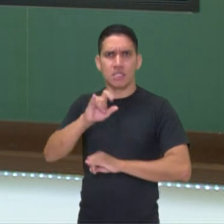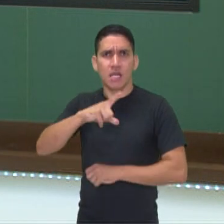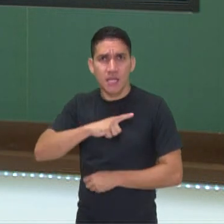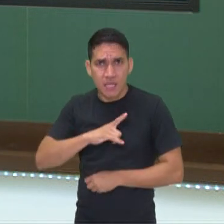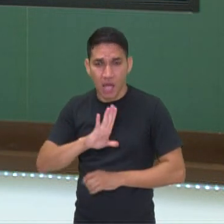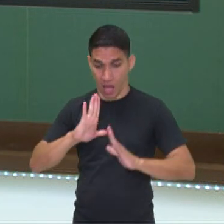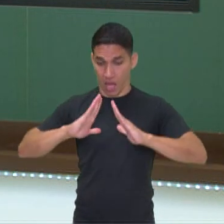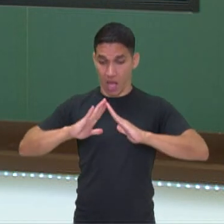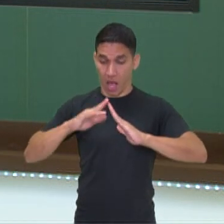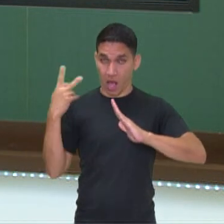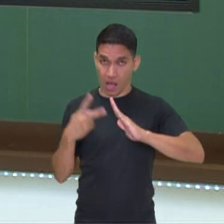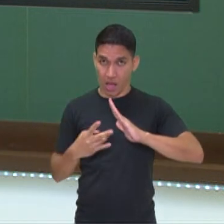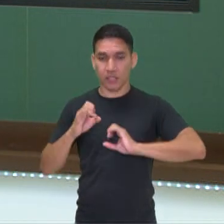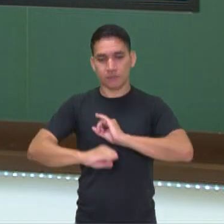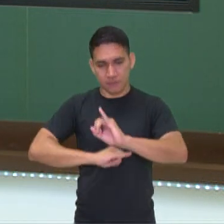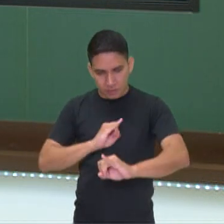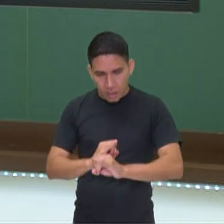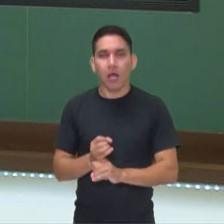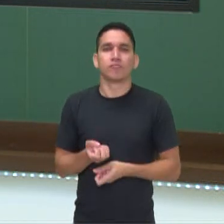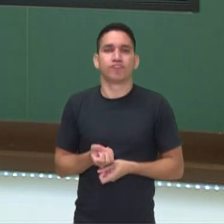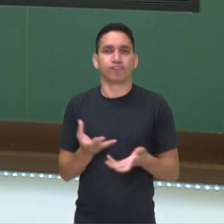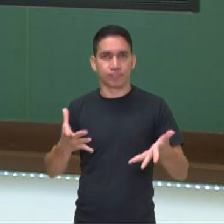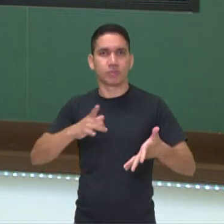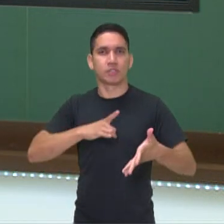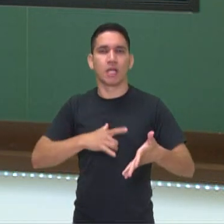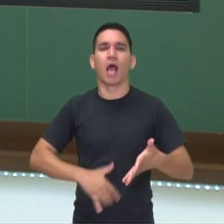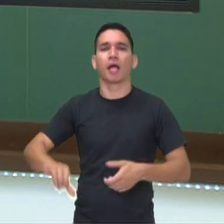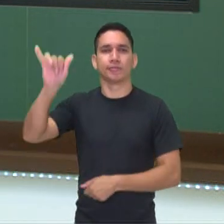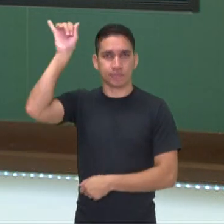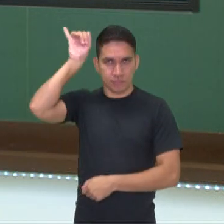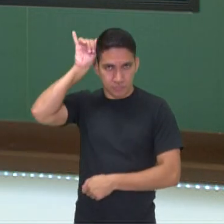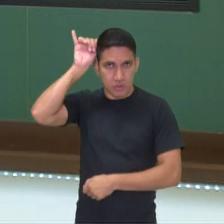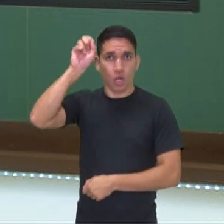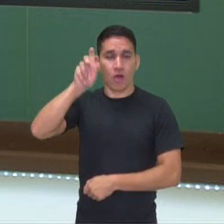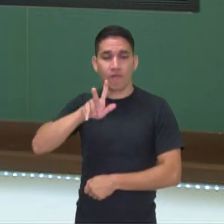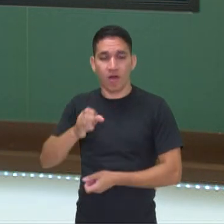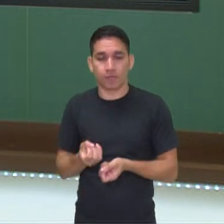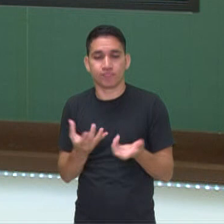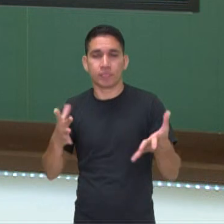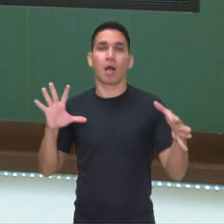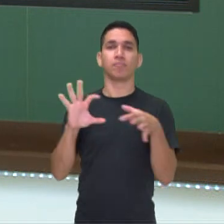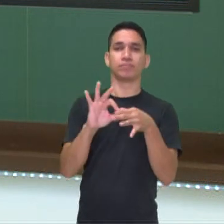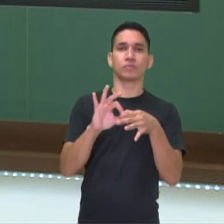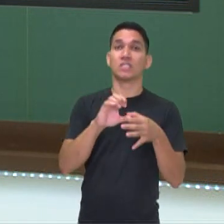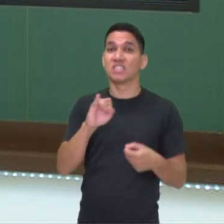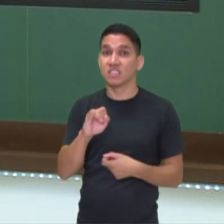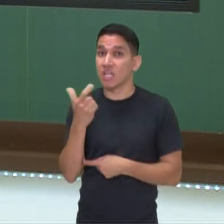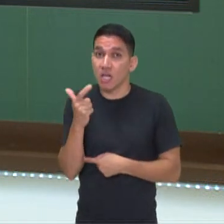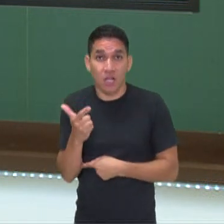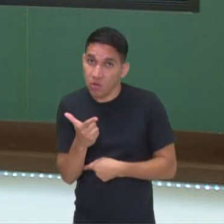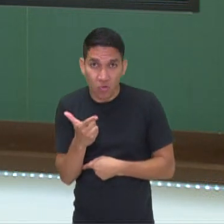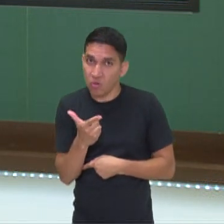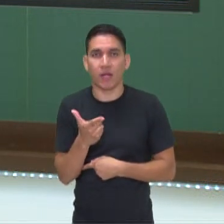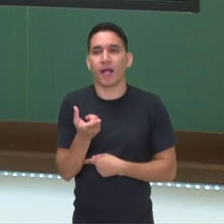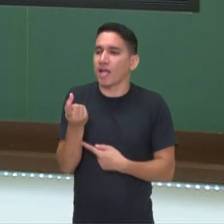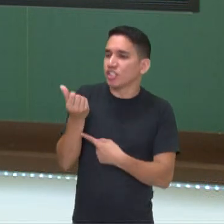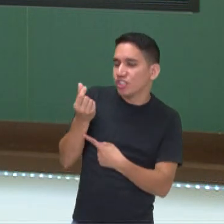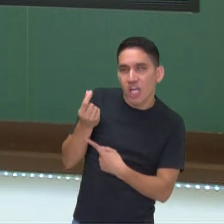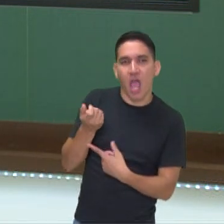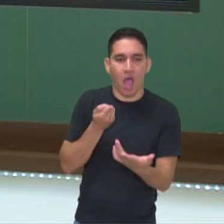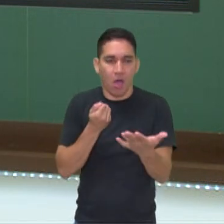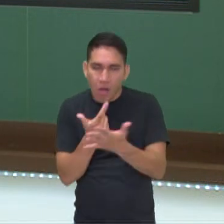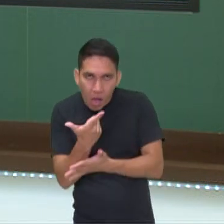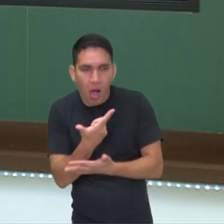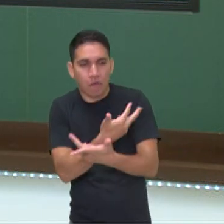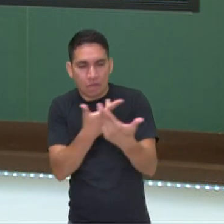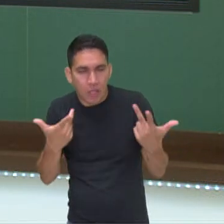internet residencial na sua casa e ela dispõe de um roteador Wi-Fi, você vai ter acesso. Agora, se você não dispõe de recurso, não dispõe de